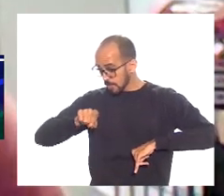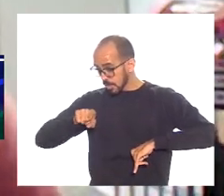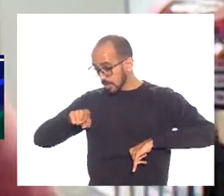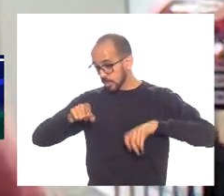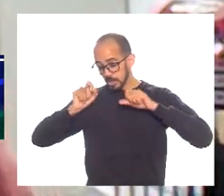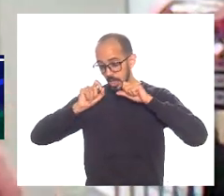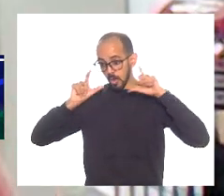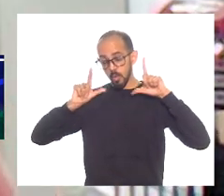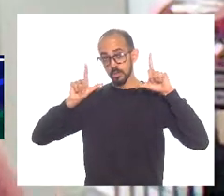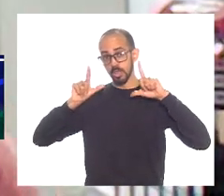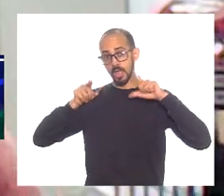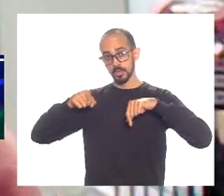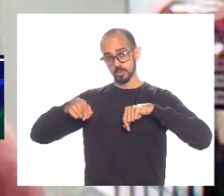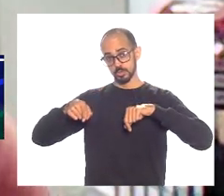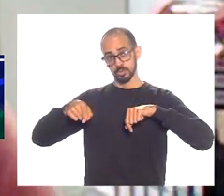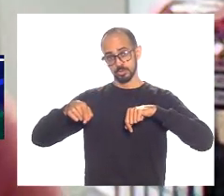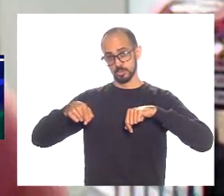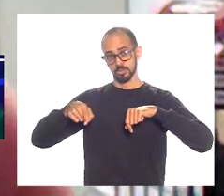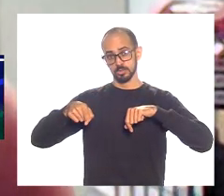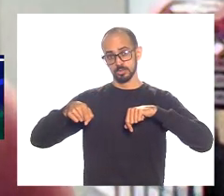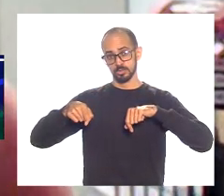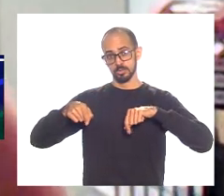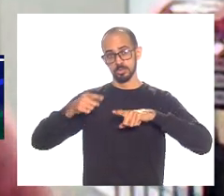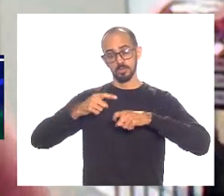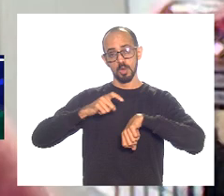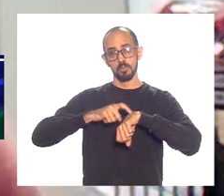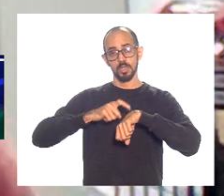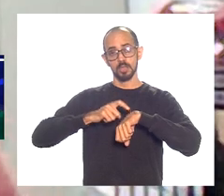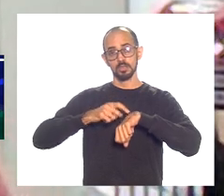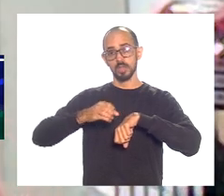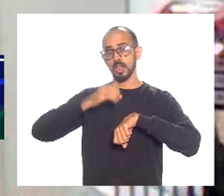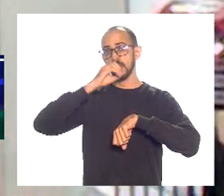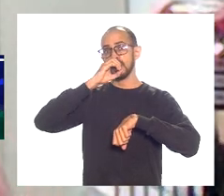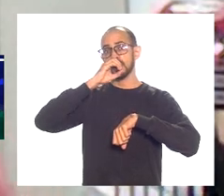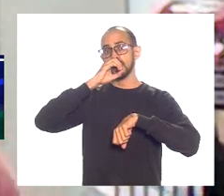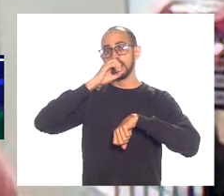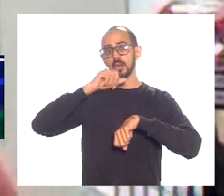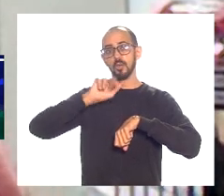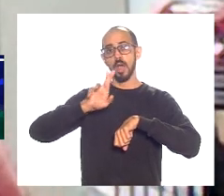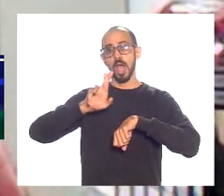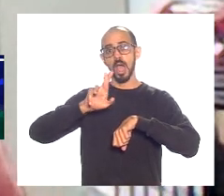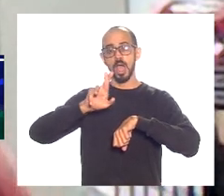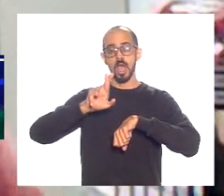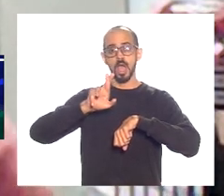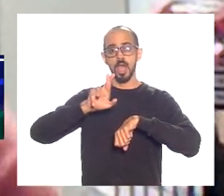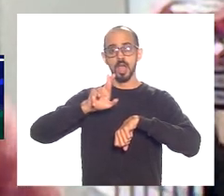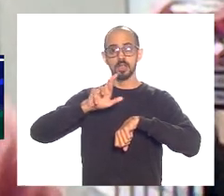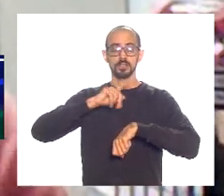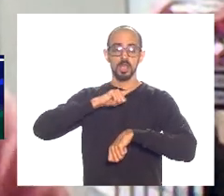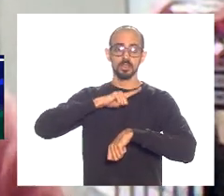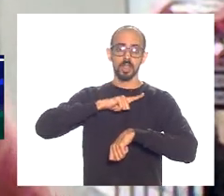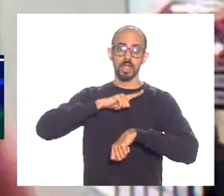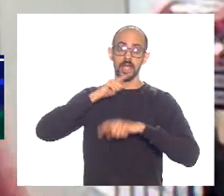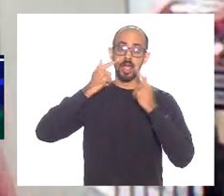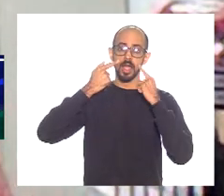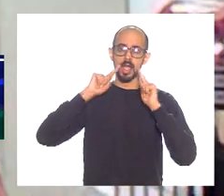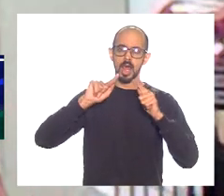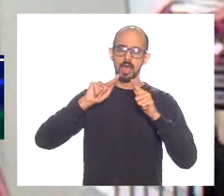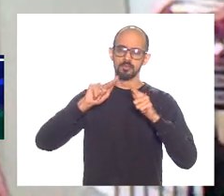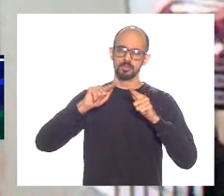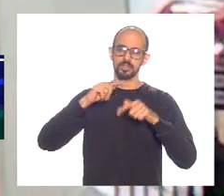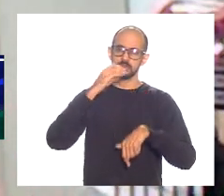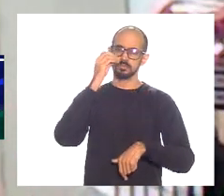ele desperto, no processo de intubação. Mais uma vez a gente vê a gravidade dessa negligência do governo